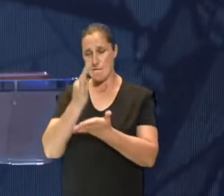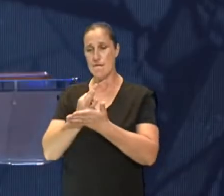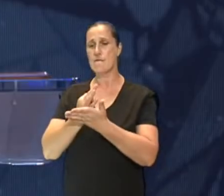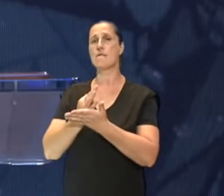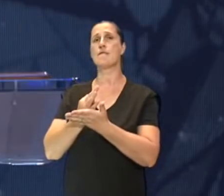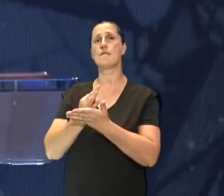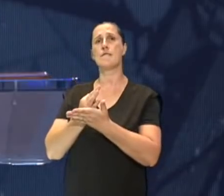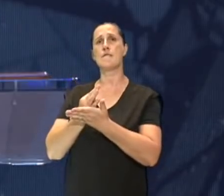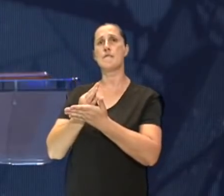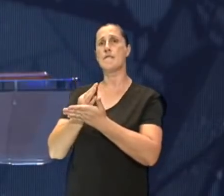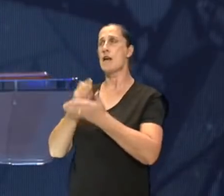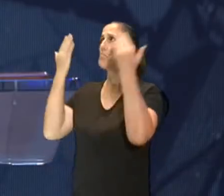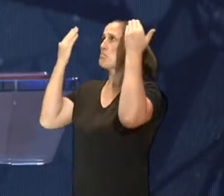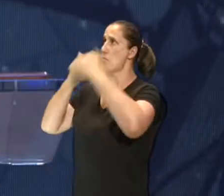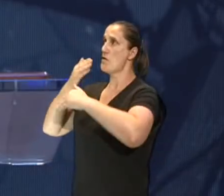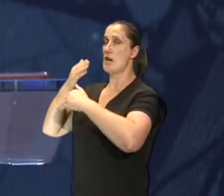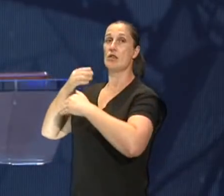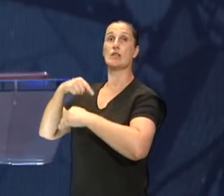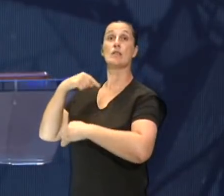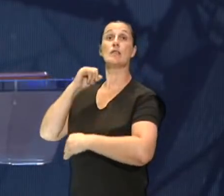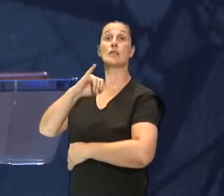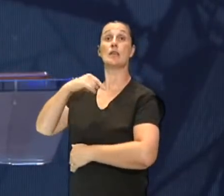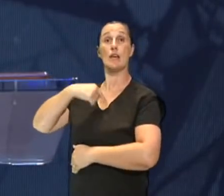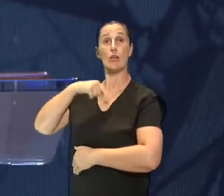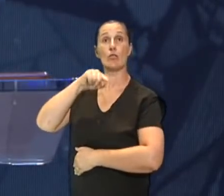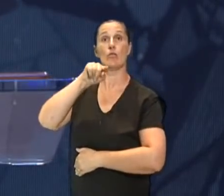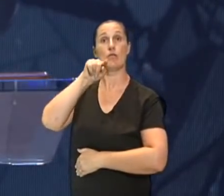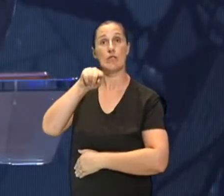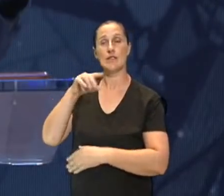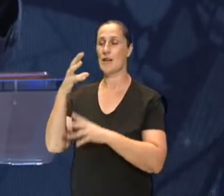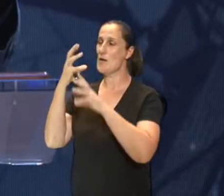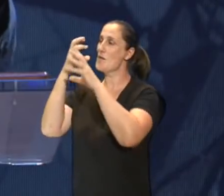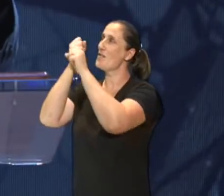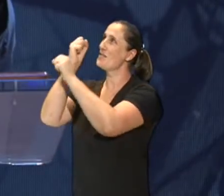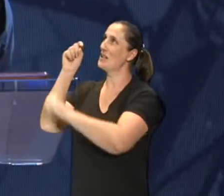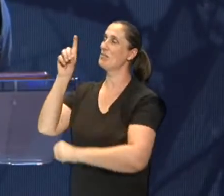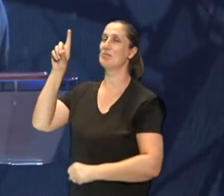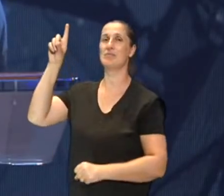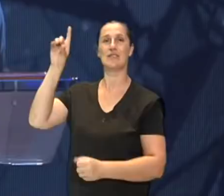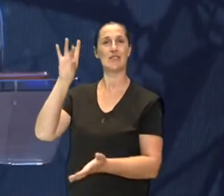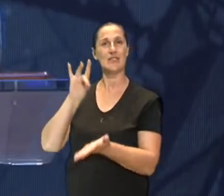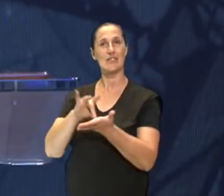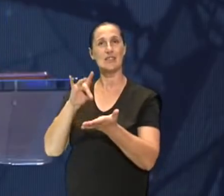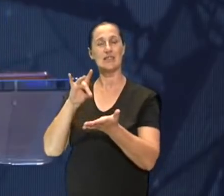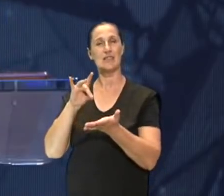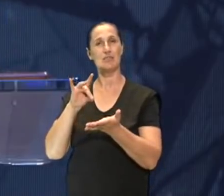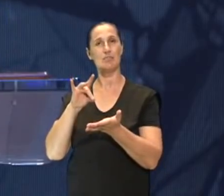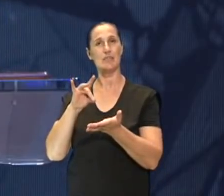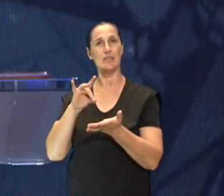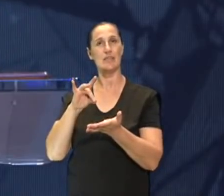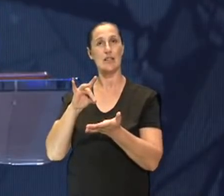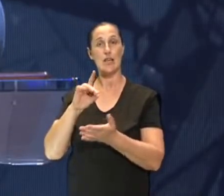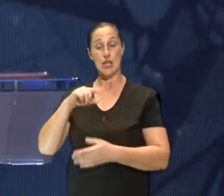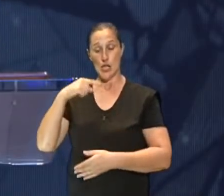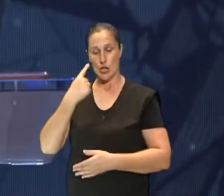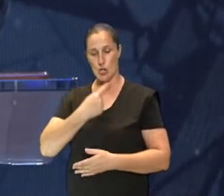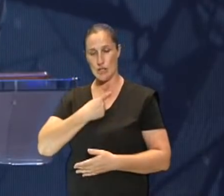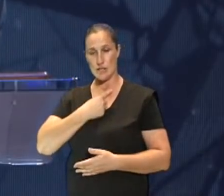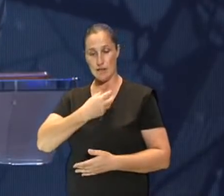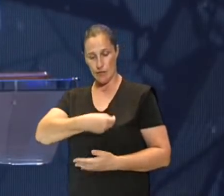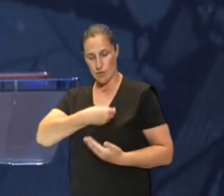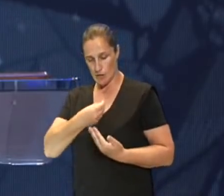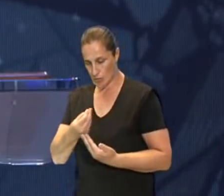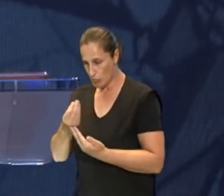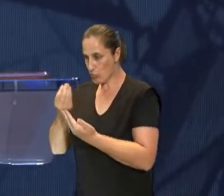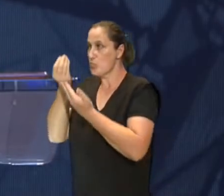ou não confiamos naquele que detém o rolo da história, da nossa história e da história